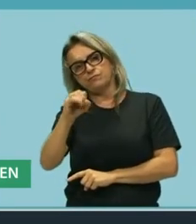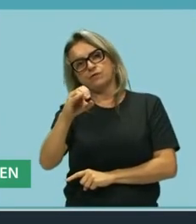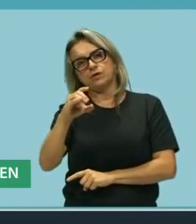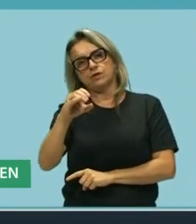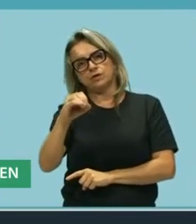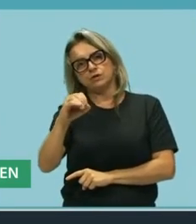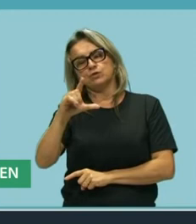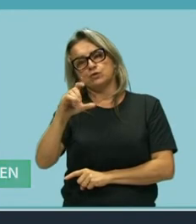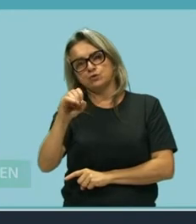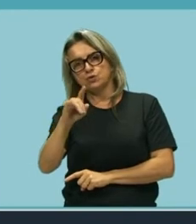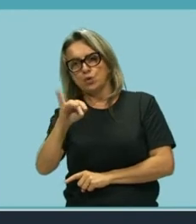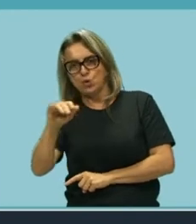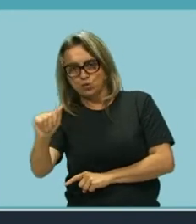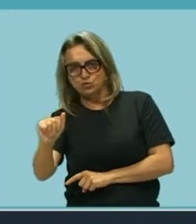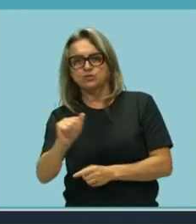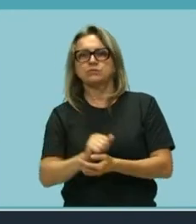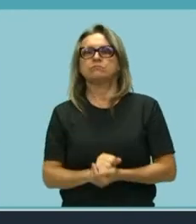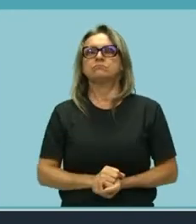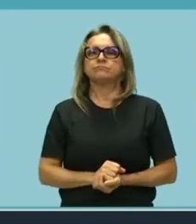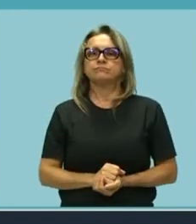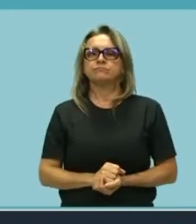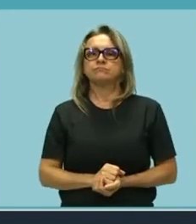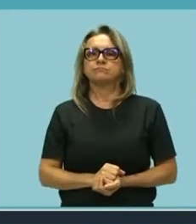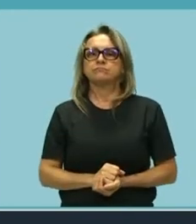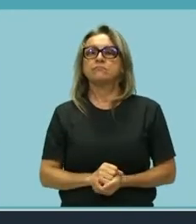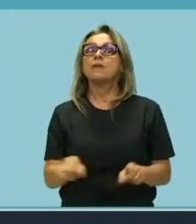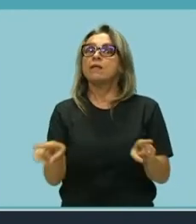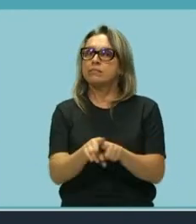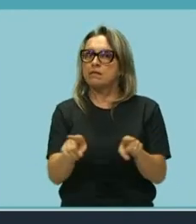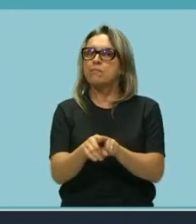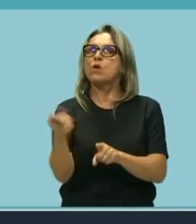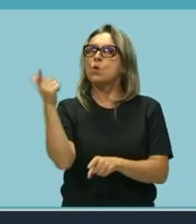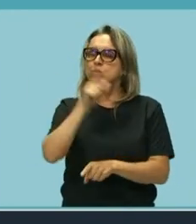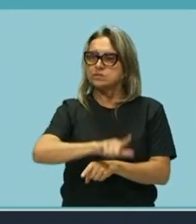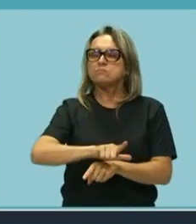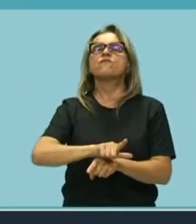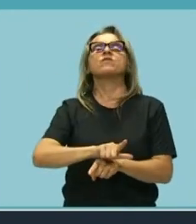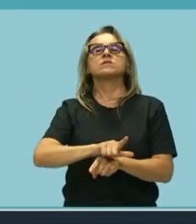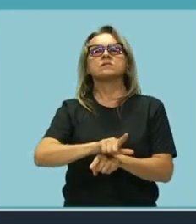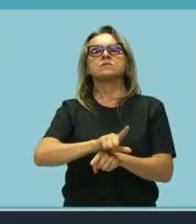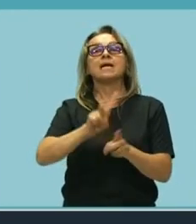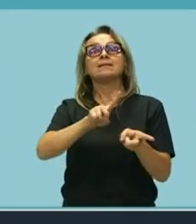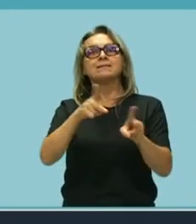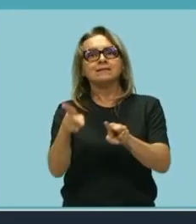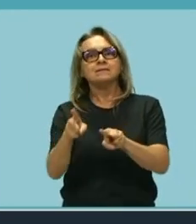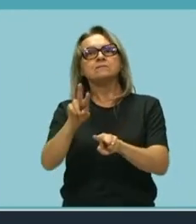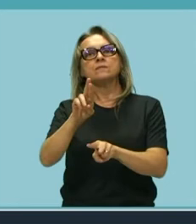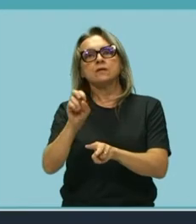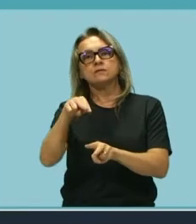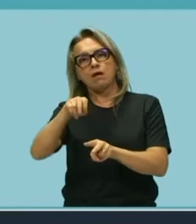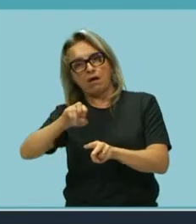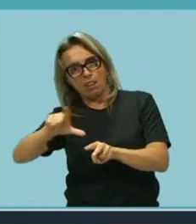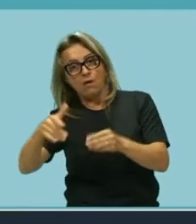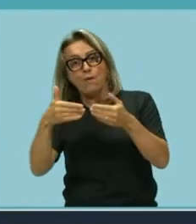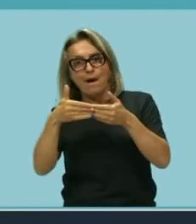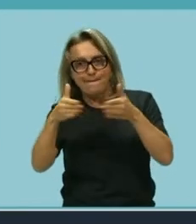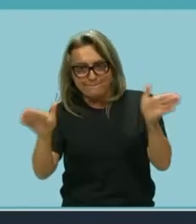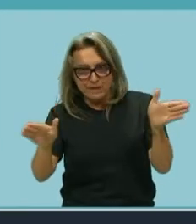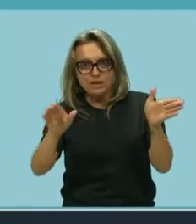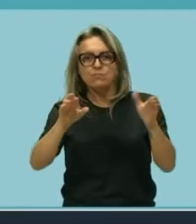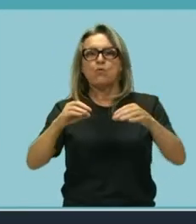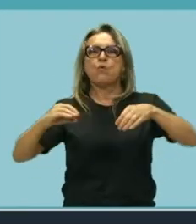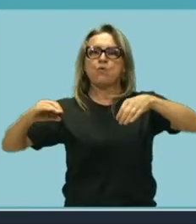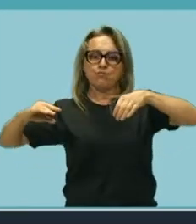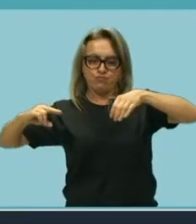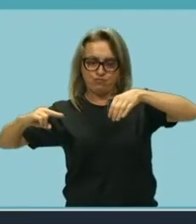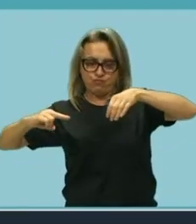Passamos a ser habilitados para a execução de transplante renal, abrimos a radioterapia em 2020,